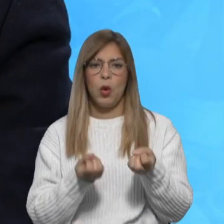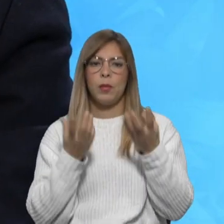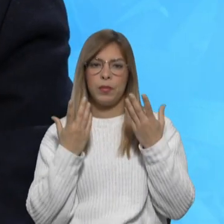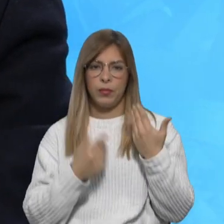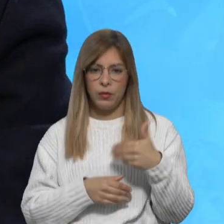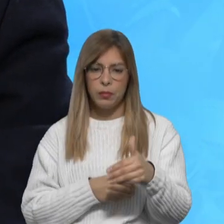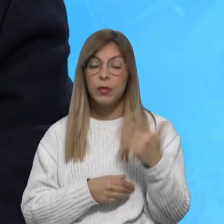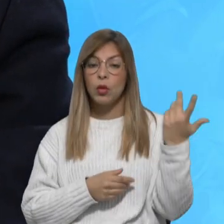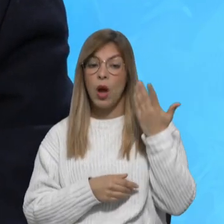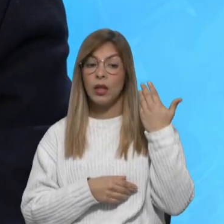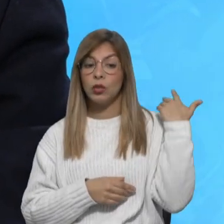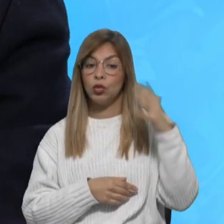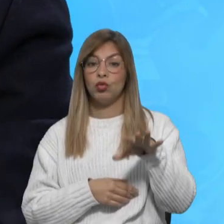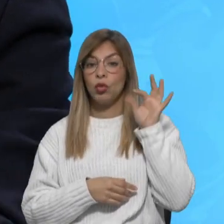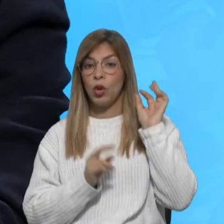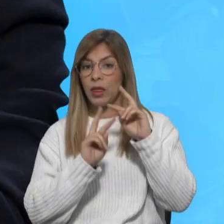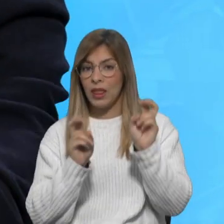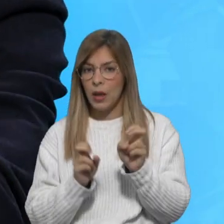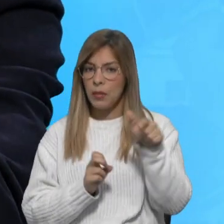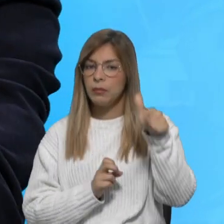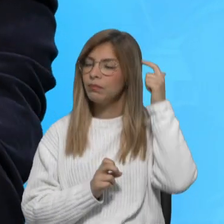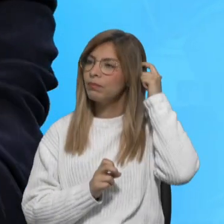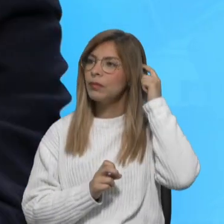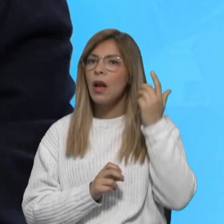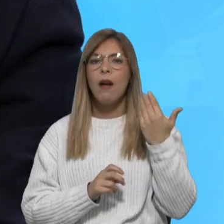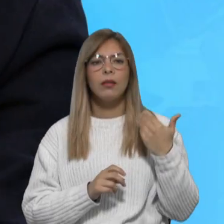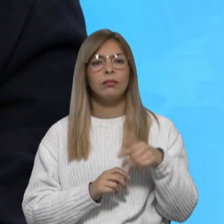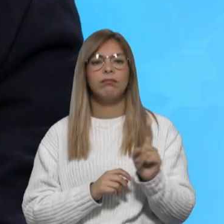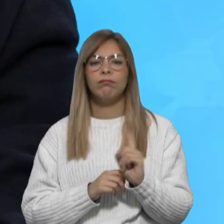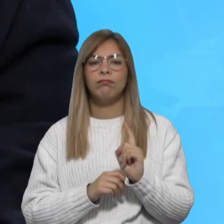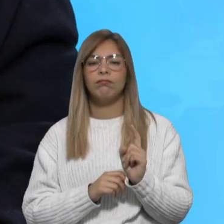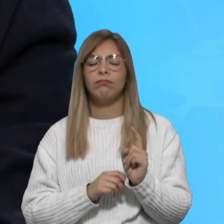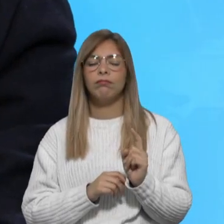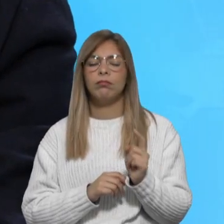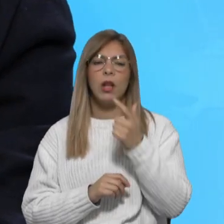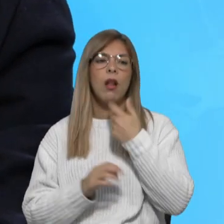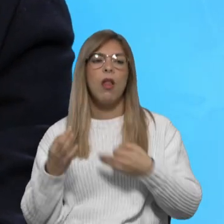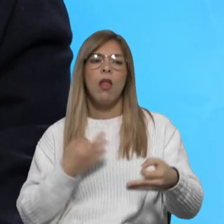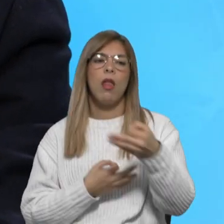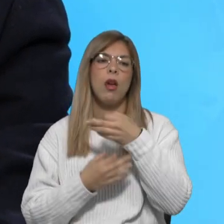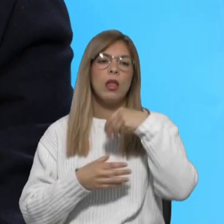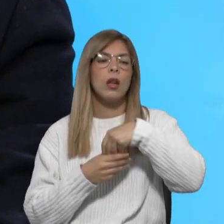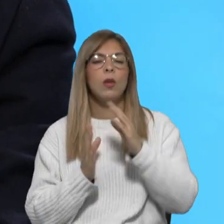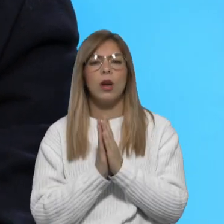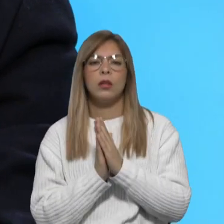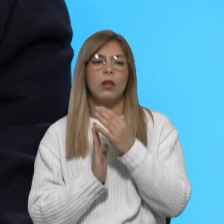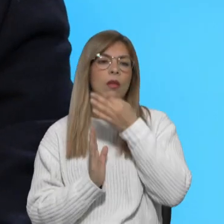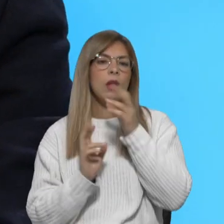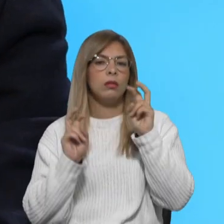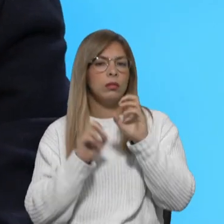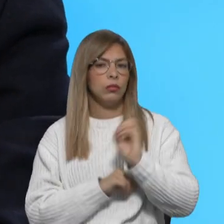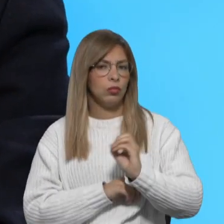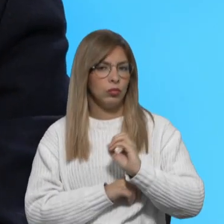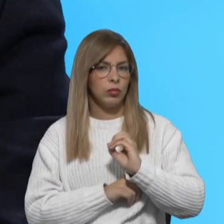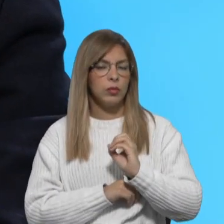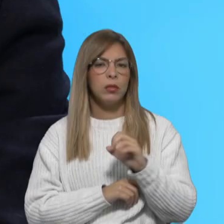tema, não era um tema muito falado dentro da Igreja sequer, mas de alguma forma inquietava-nos. E